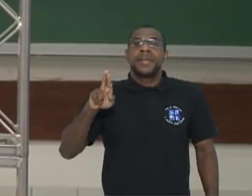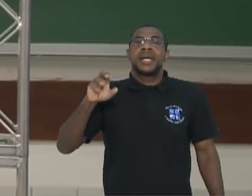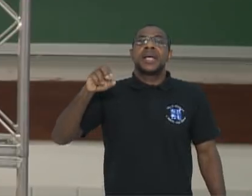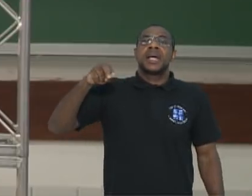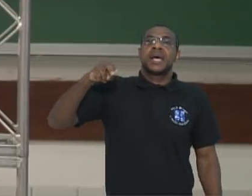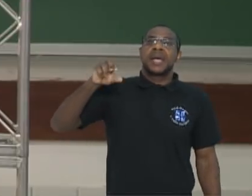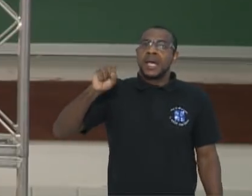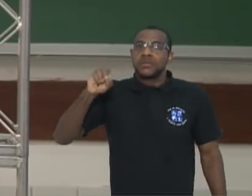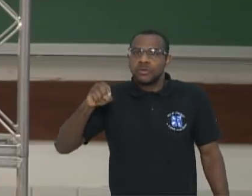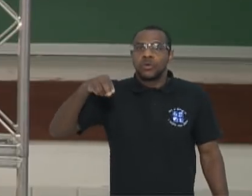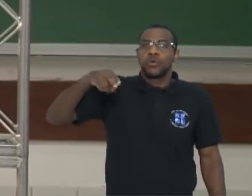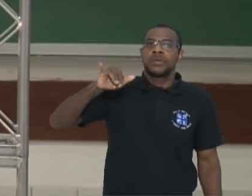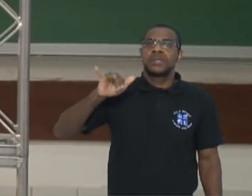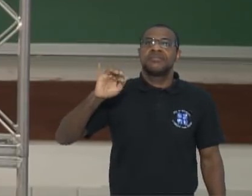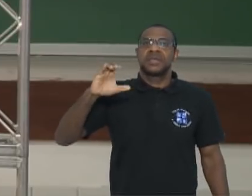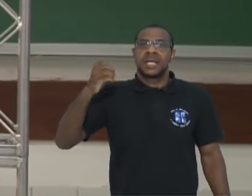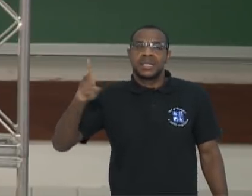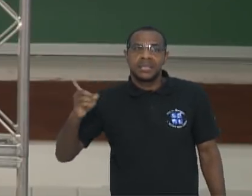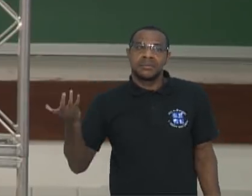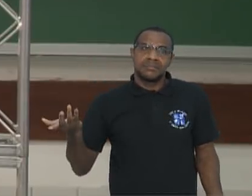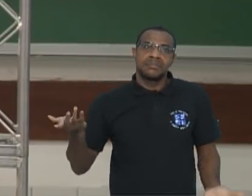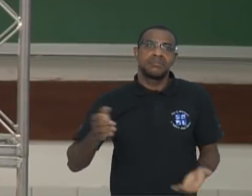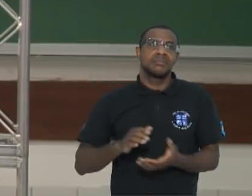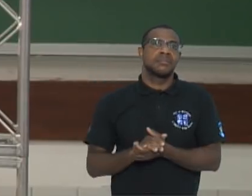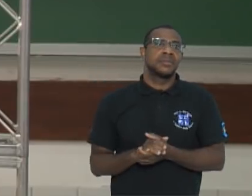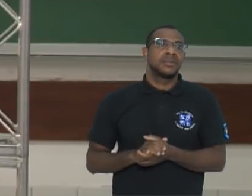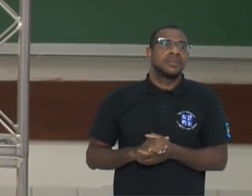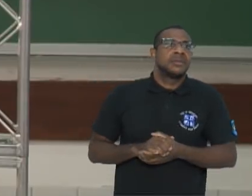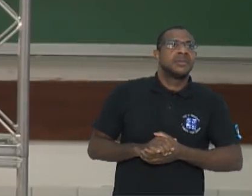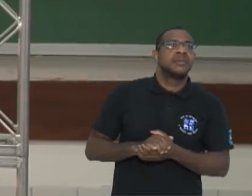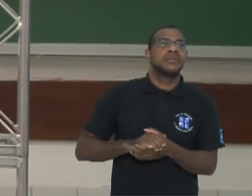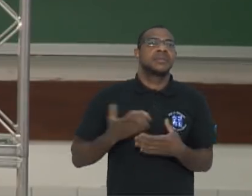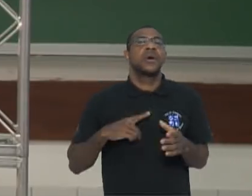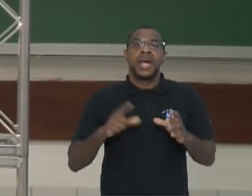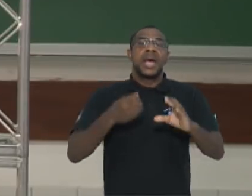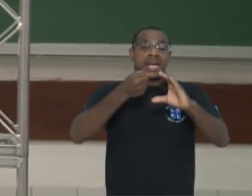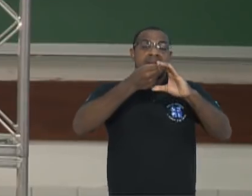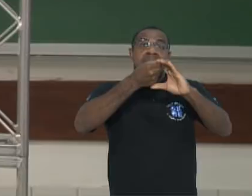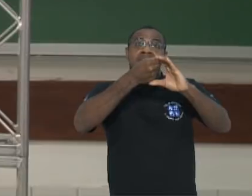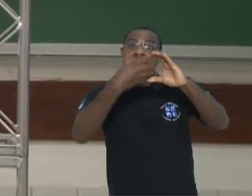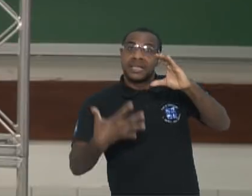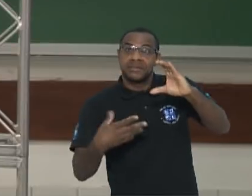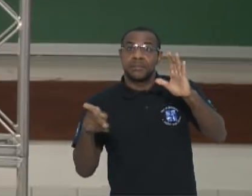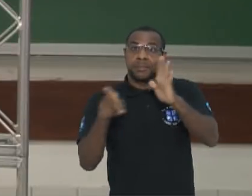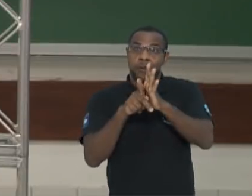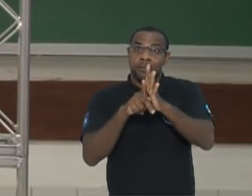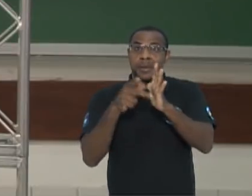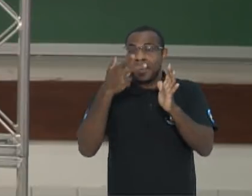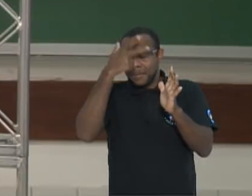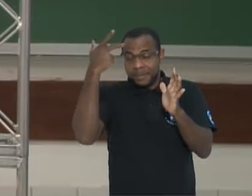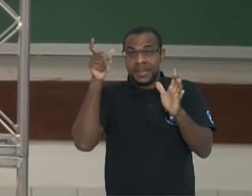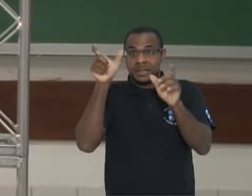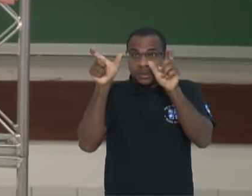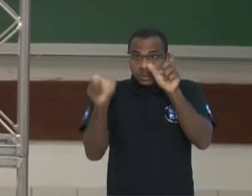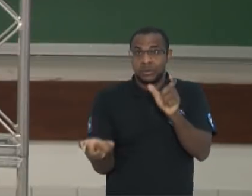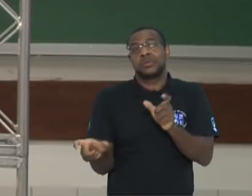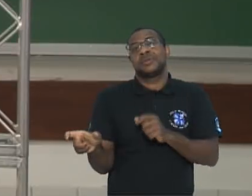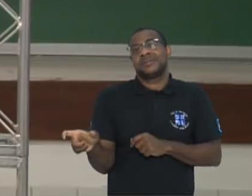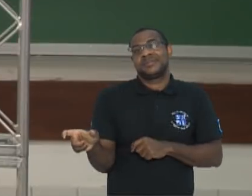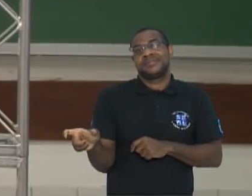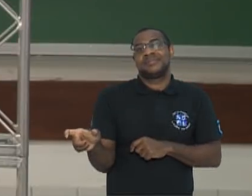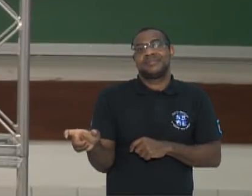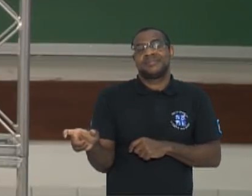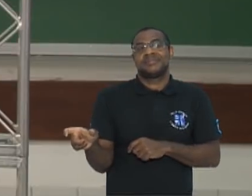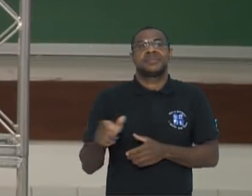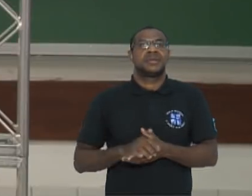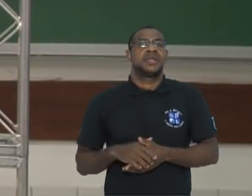sentirem calor, quem sente são as pessoas. Então, atribuiu características de pessoas a um ser que é inanimado, que é um objeto que não tem alma, que não